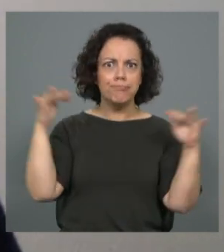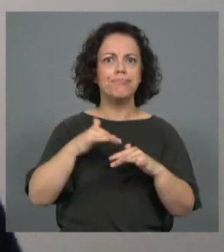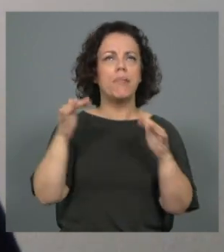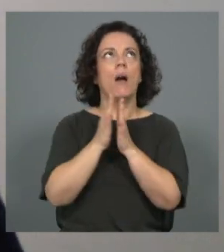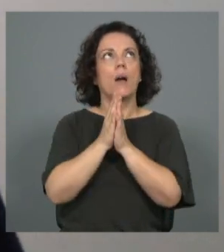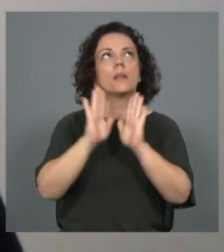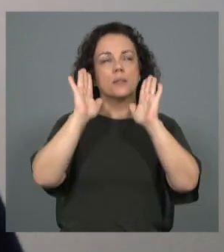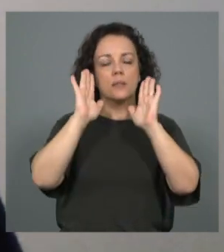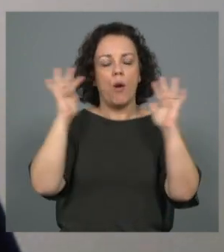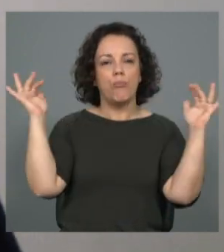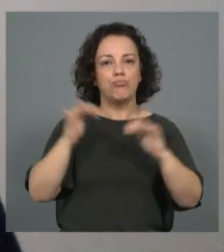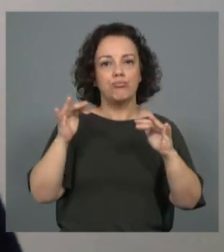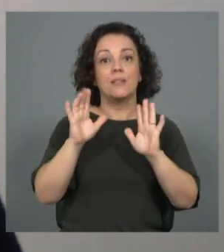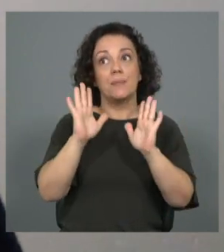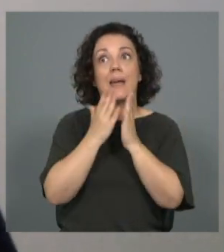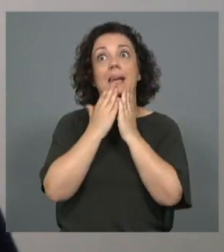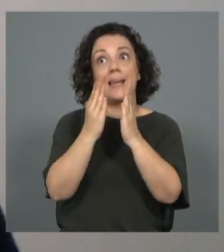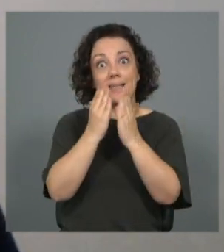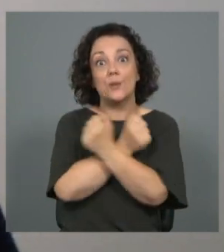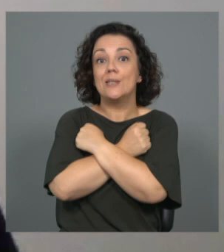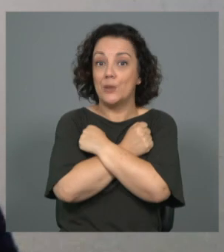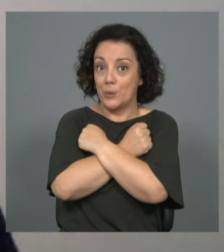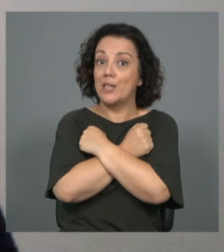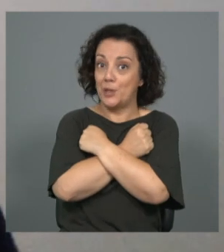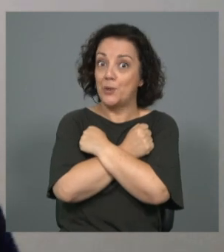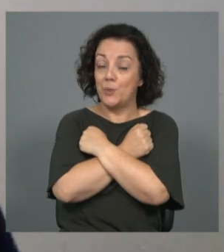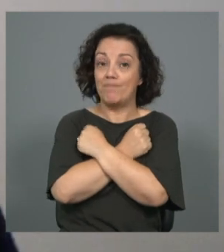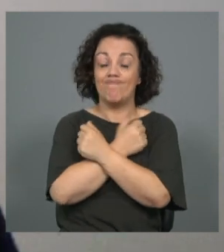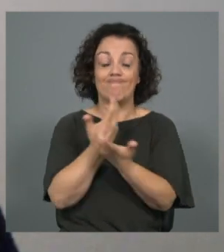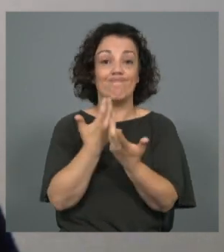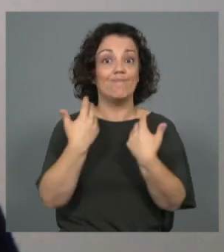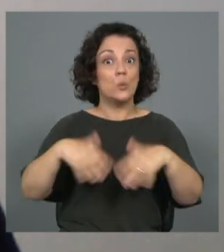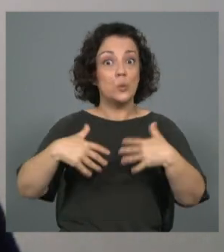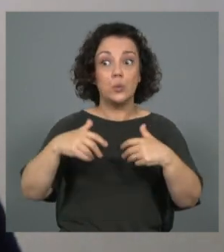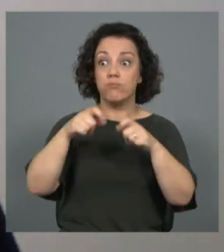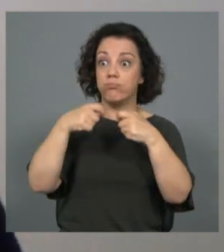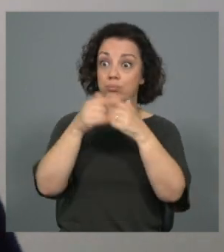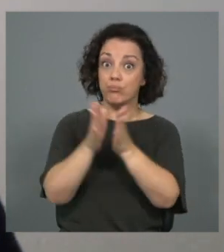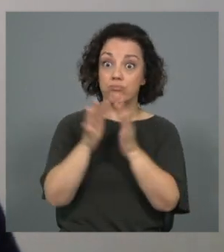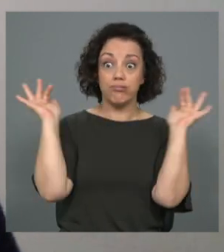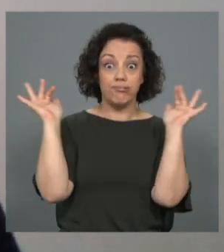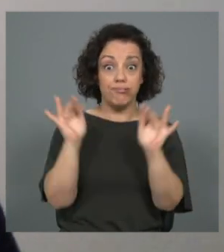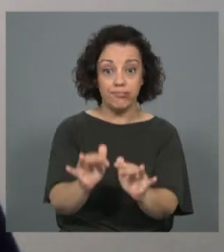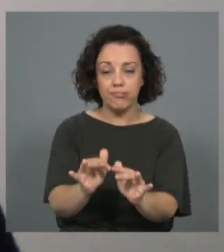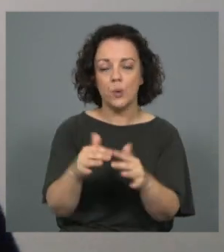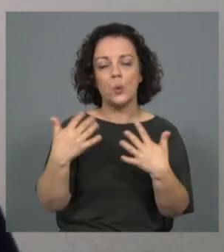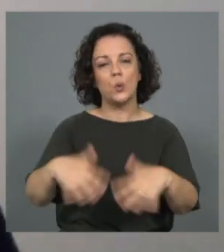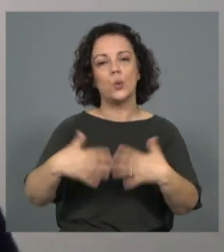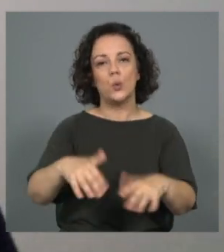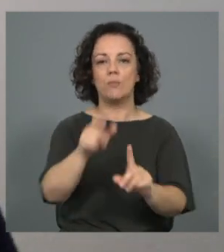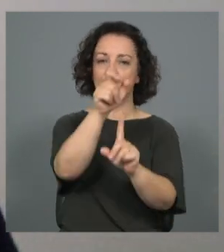Deus, e graças ao Senhor Santo Cristo dos Milagres, que tudo isso é para a honra, maior honra dele, o Senhor da